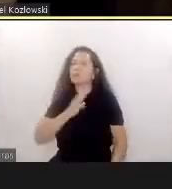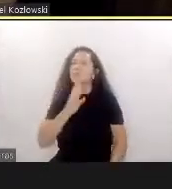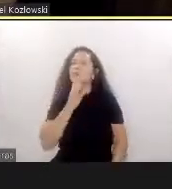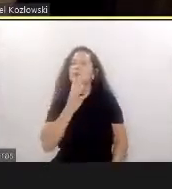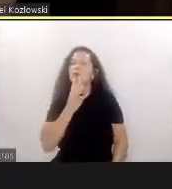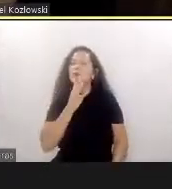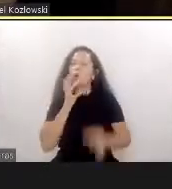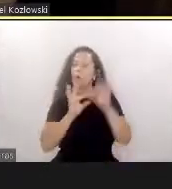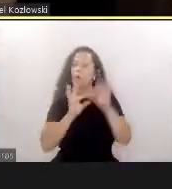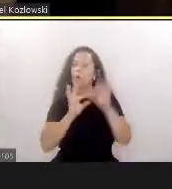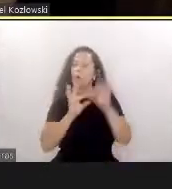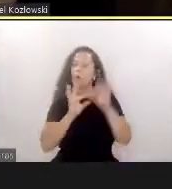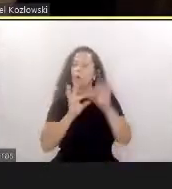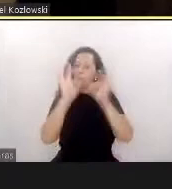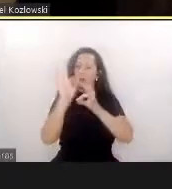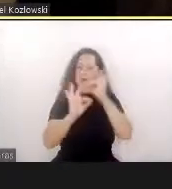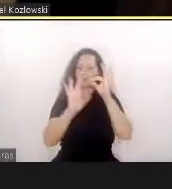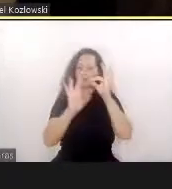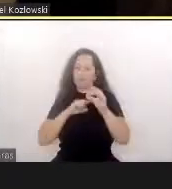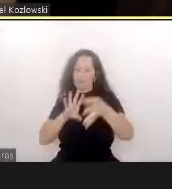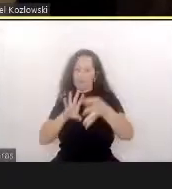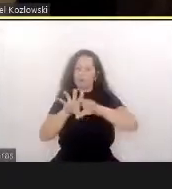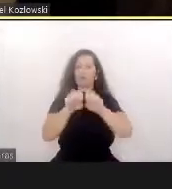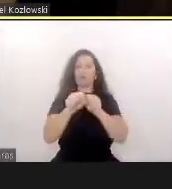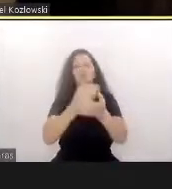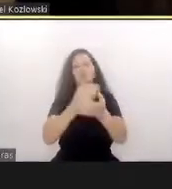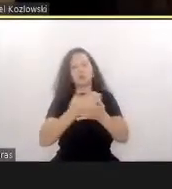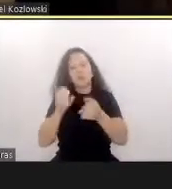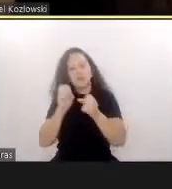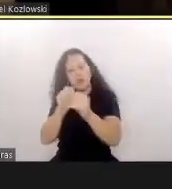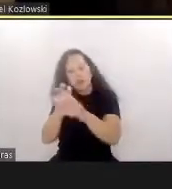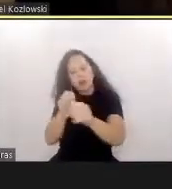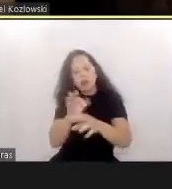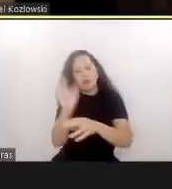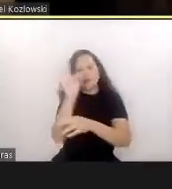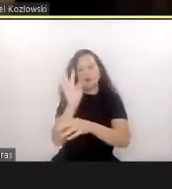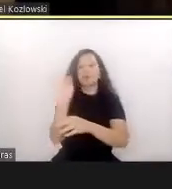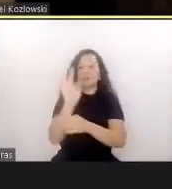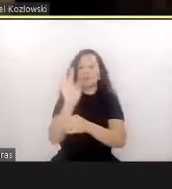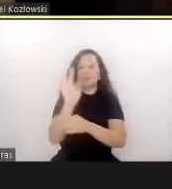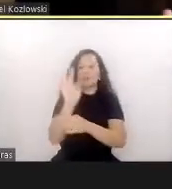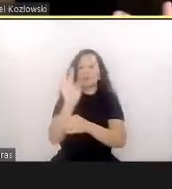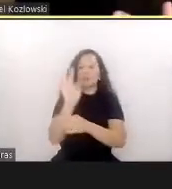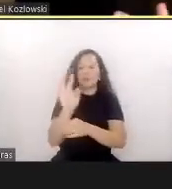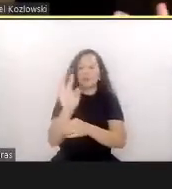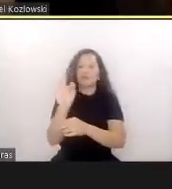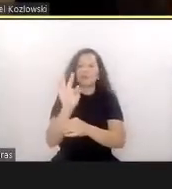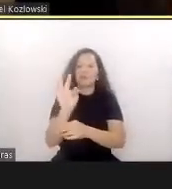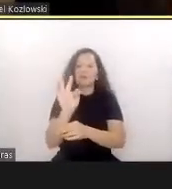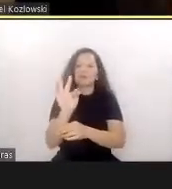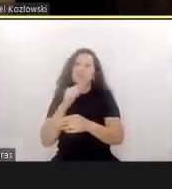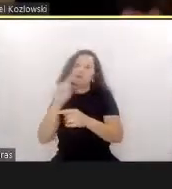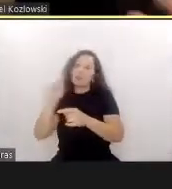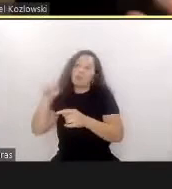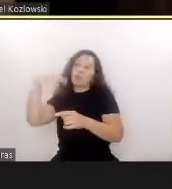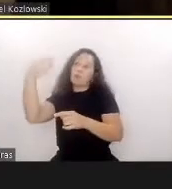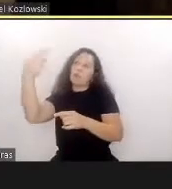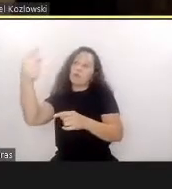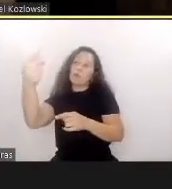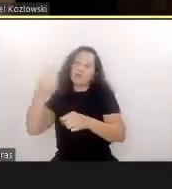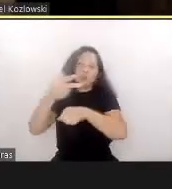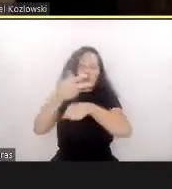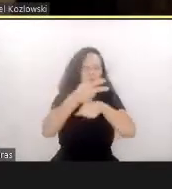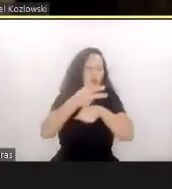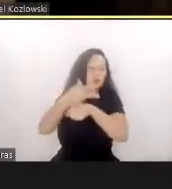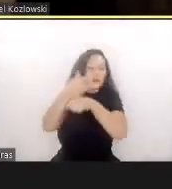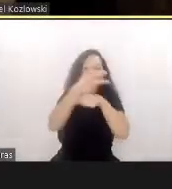Quando eu me formei, eu comecei a dar aula nessa faculdade, onde, para além de estúdios e workshops